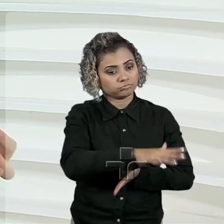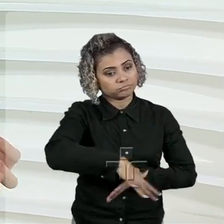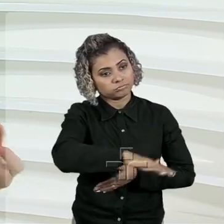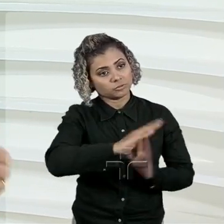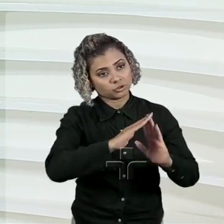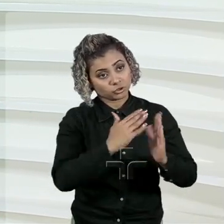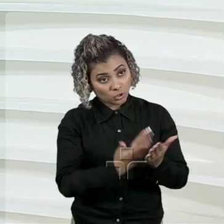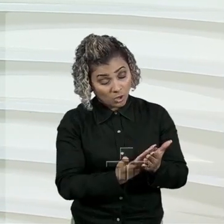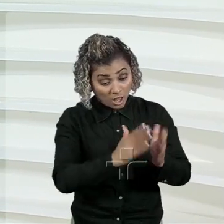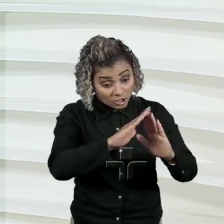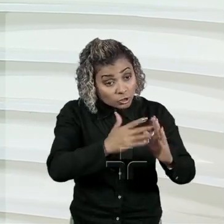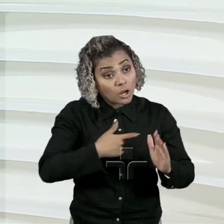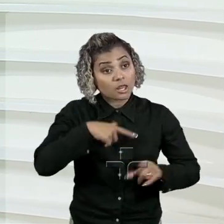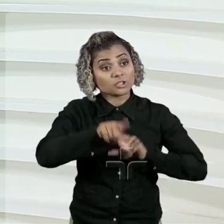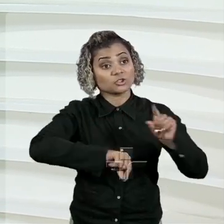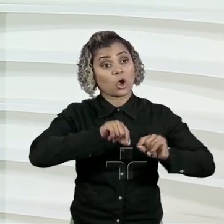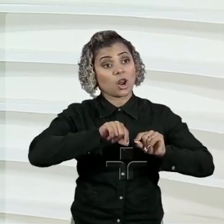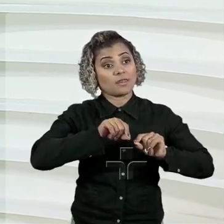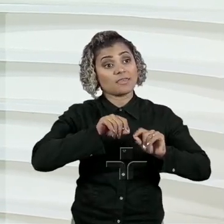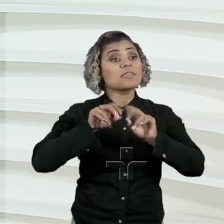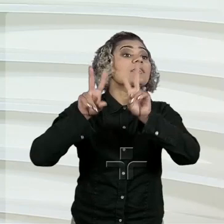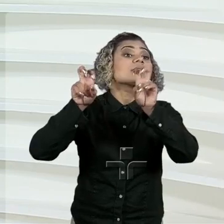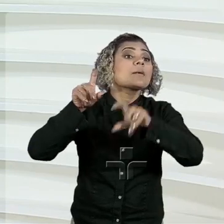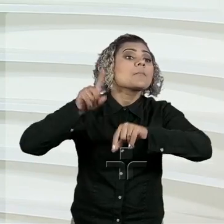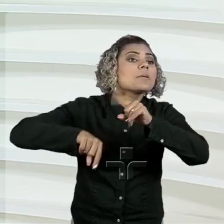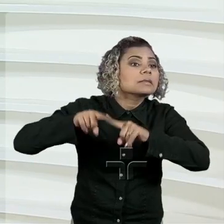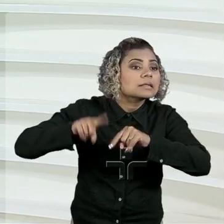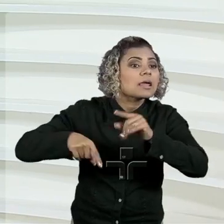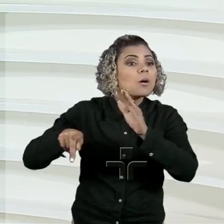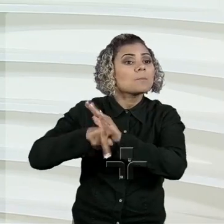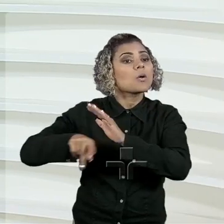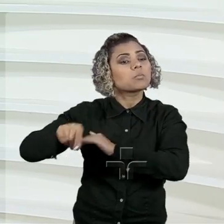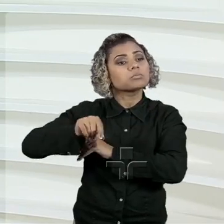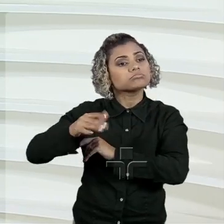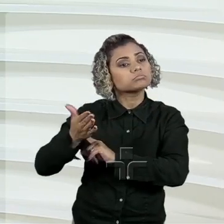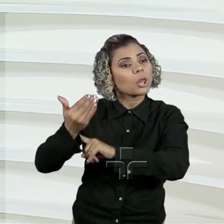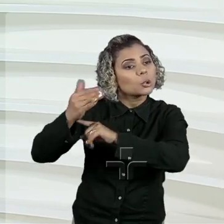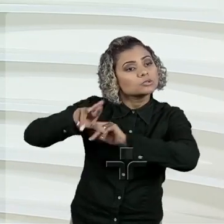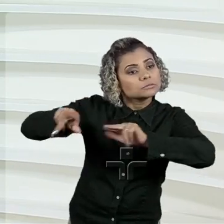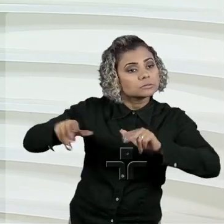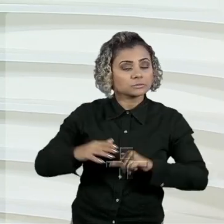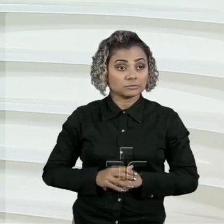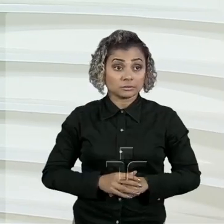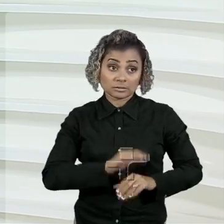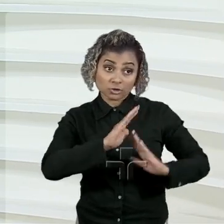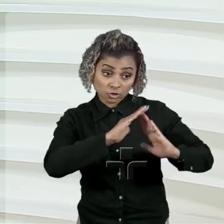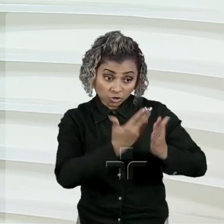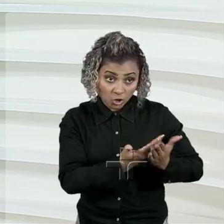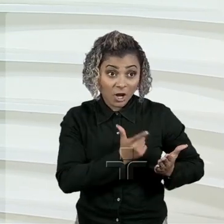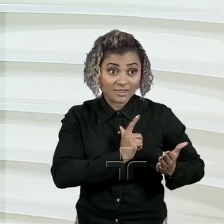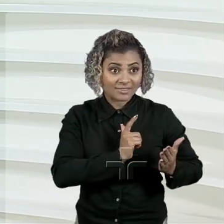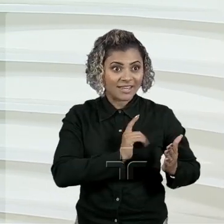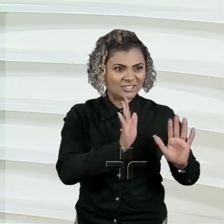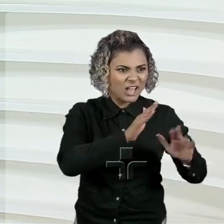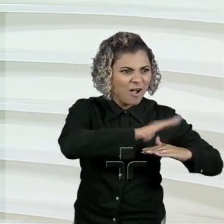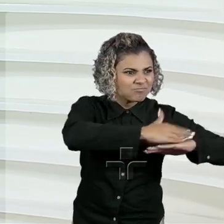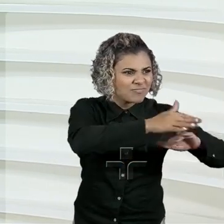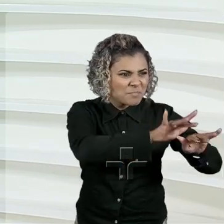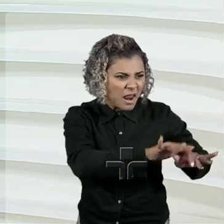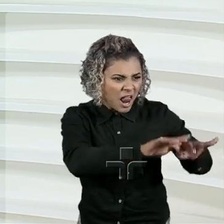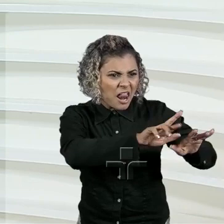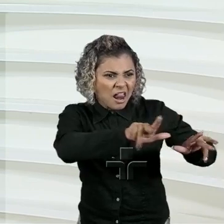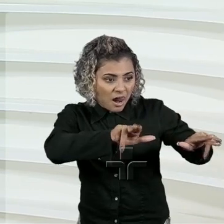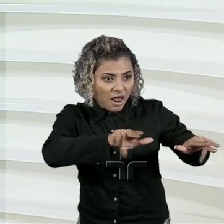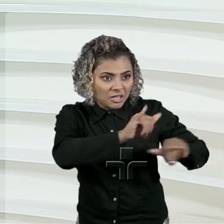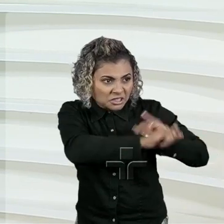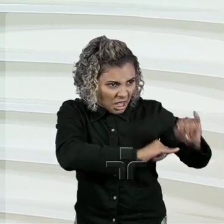escola escolhe no que gastar de acordo com o que a gente chama de nível de maturidade. Então, tem escola que está mais avançada, ela pode escolher, se ela não precisa